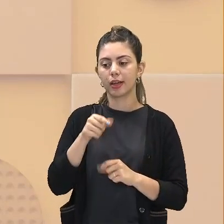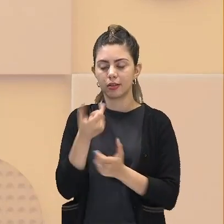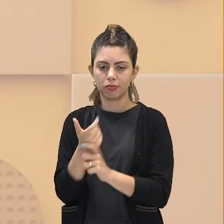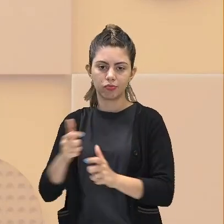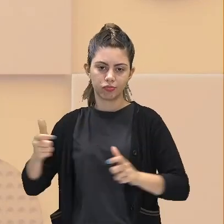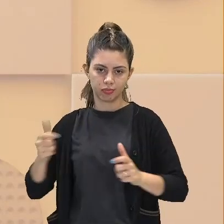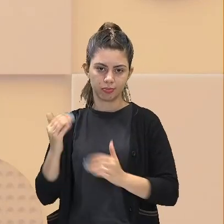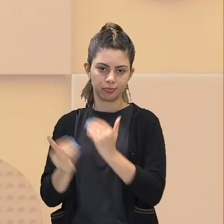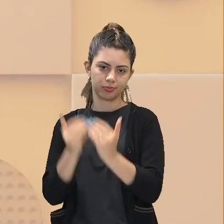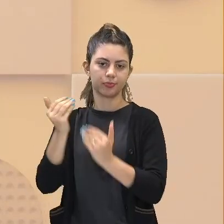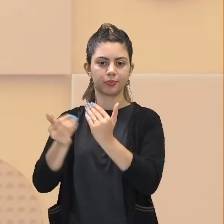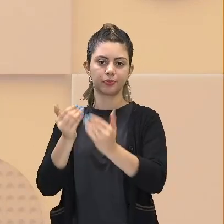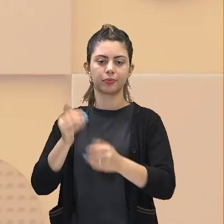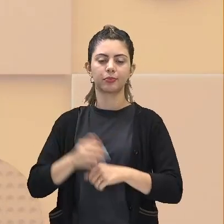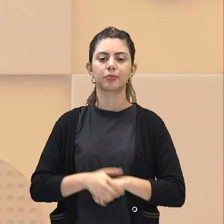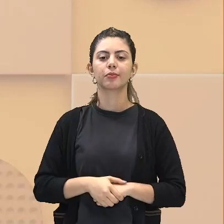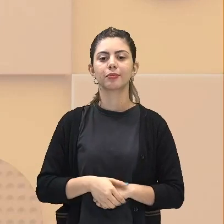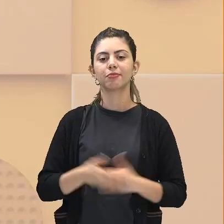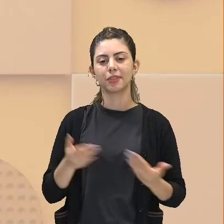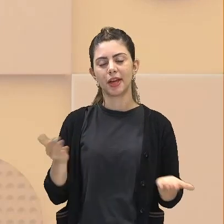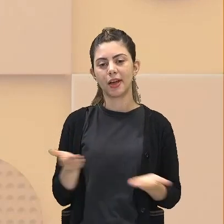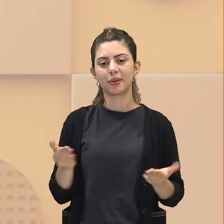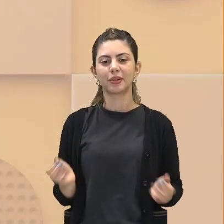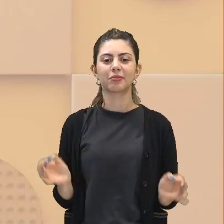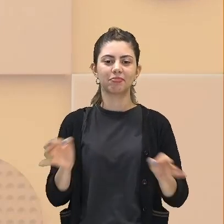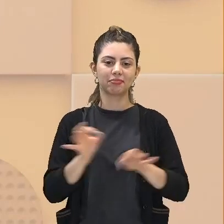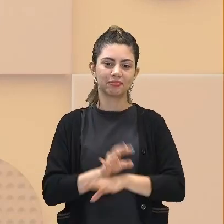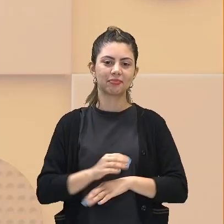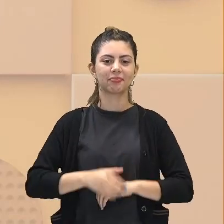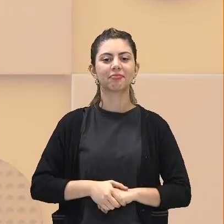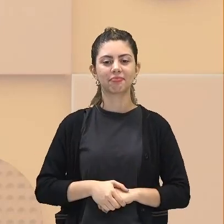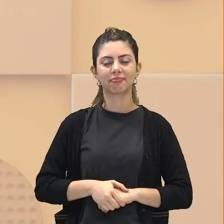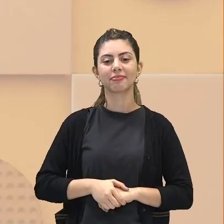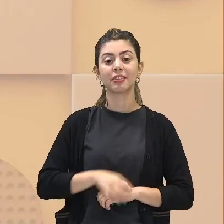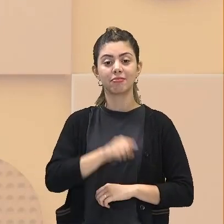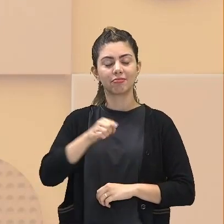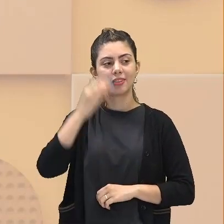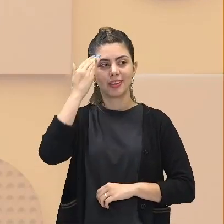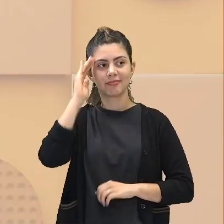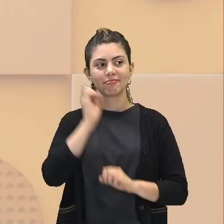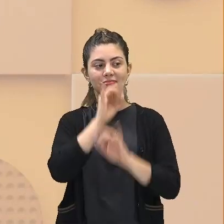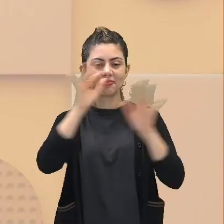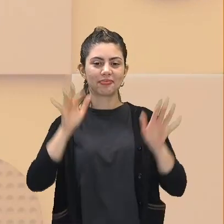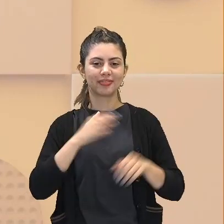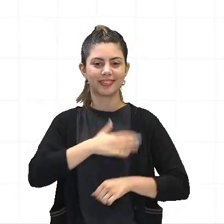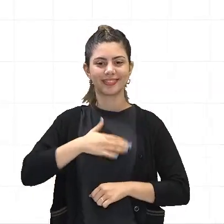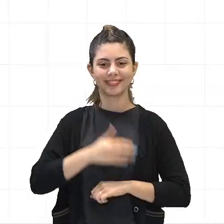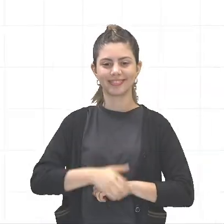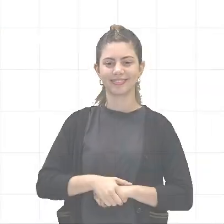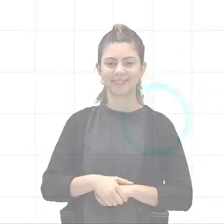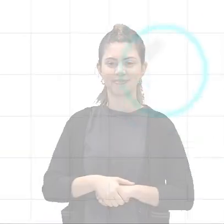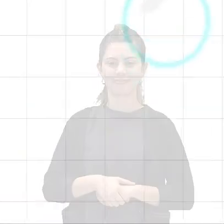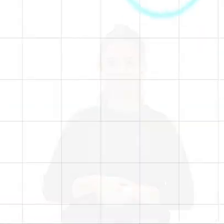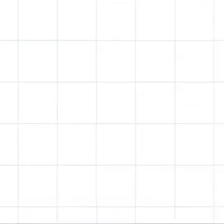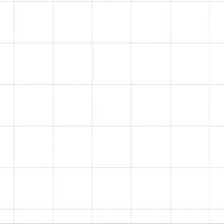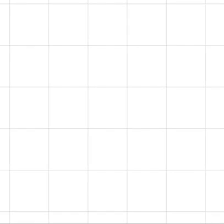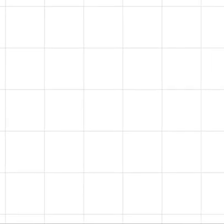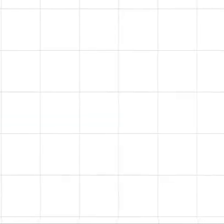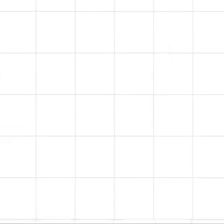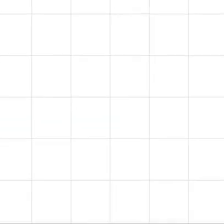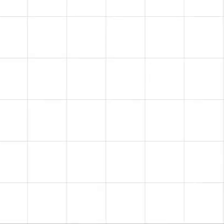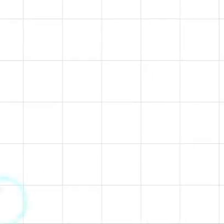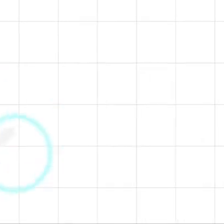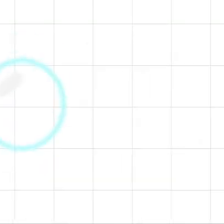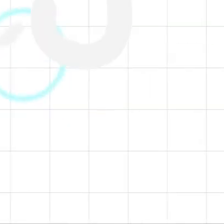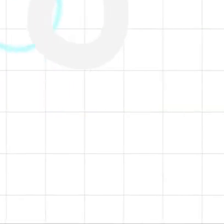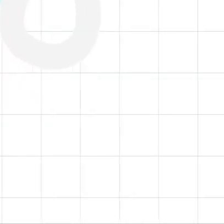burguesia que trabalha com o comércio vai se fortalecer, e já que o capitalismo é